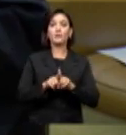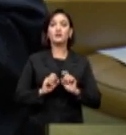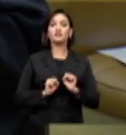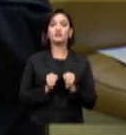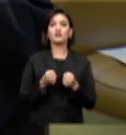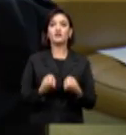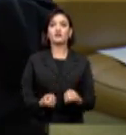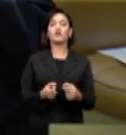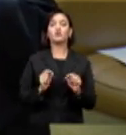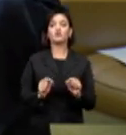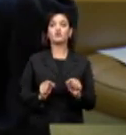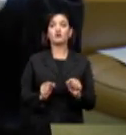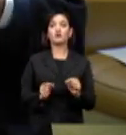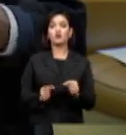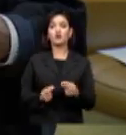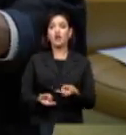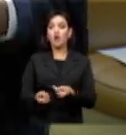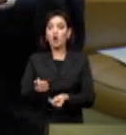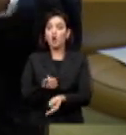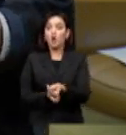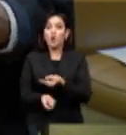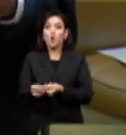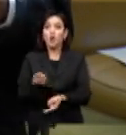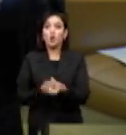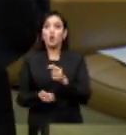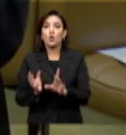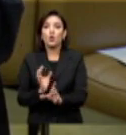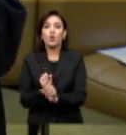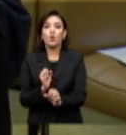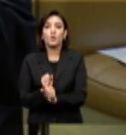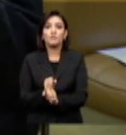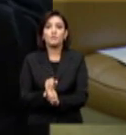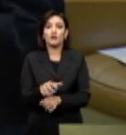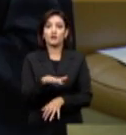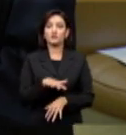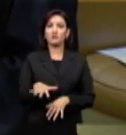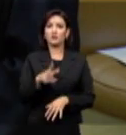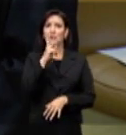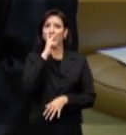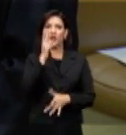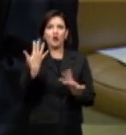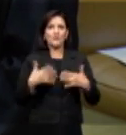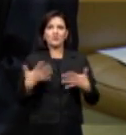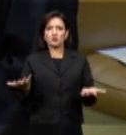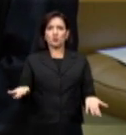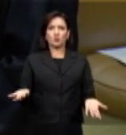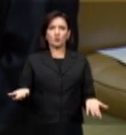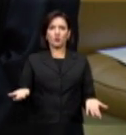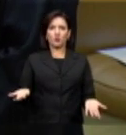do setor, a economia de mercado do setor. Parece absurdo dizer isso.